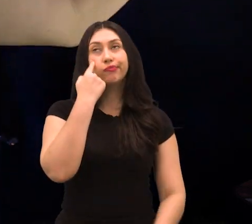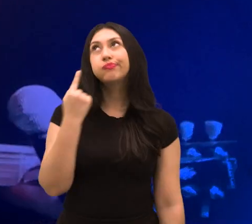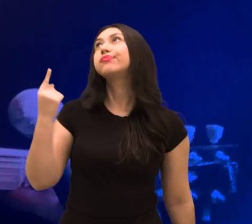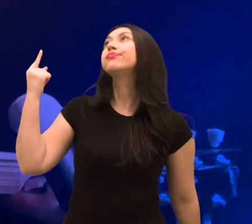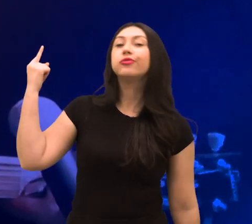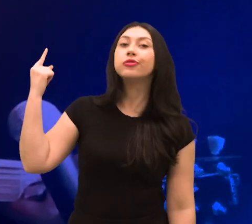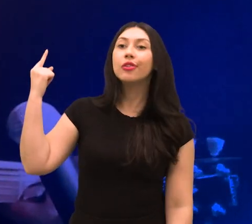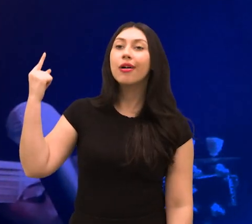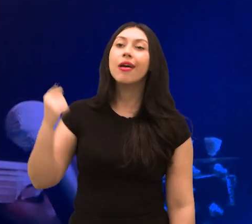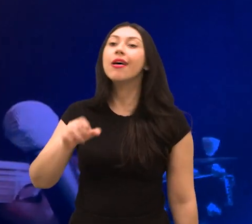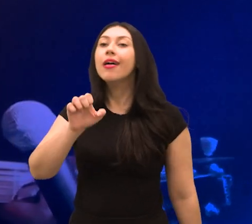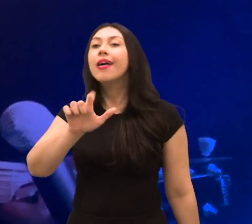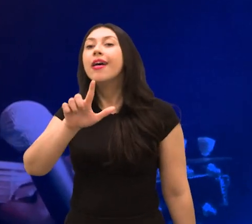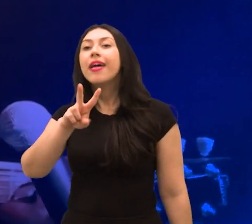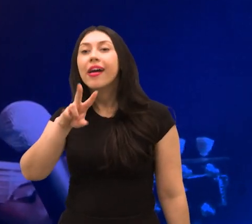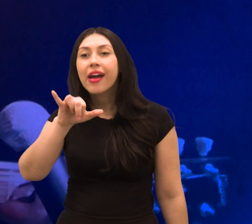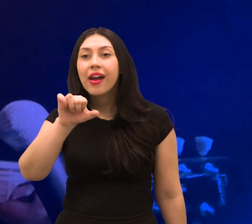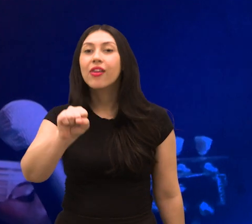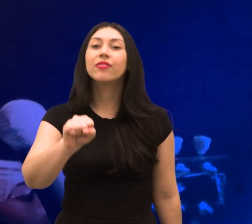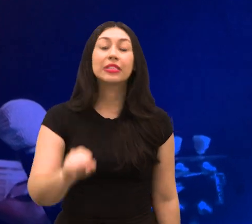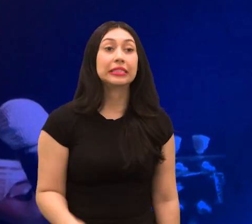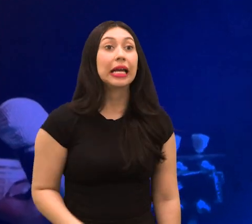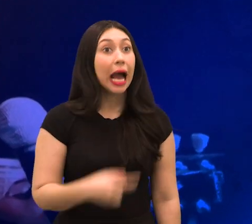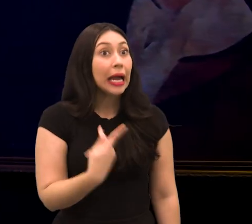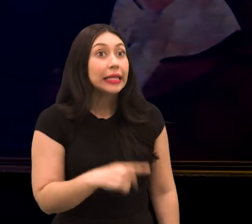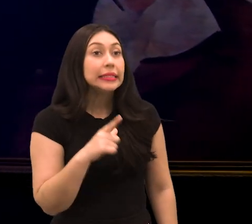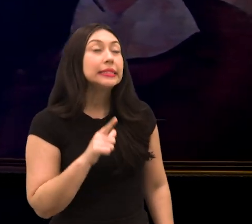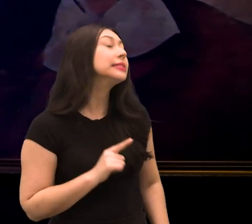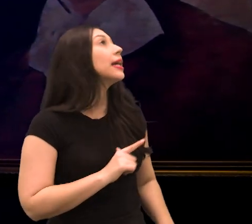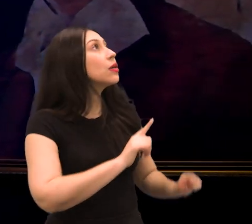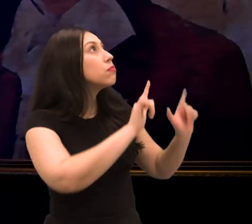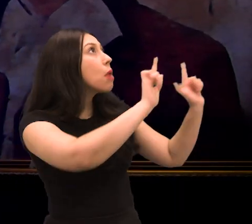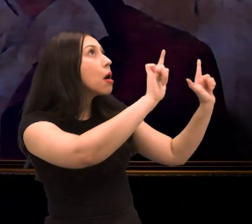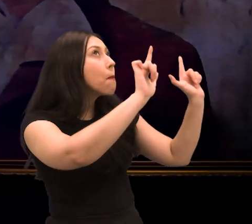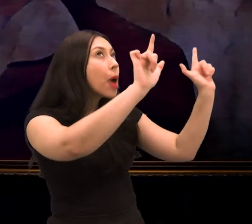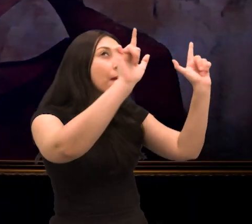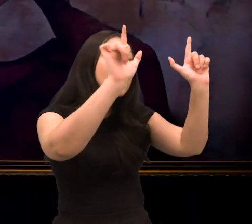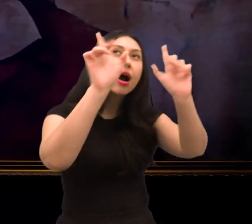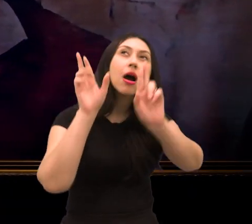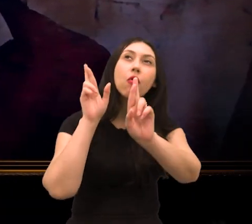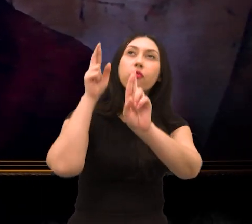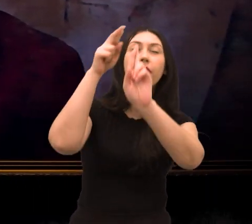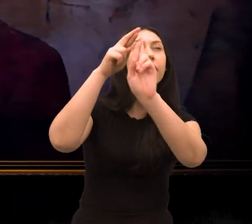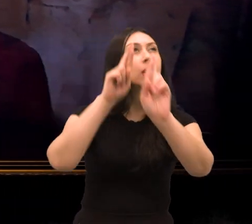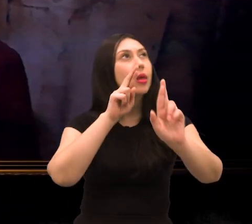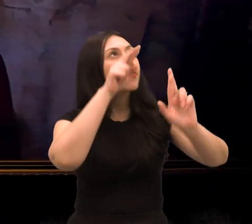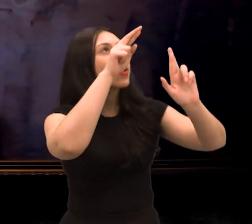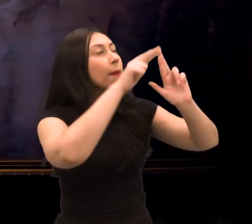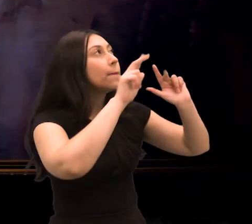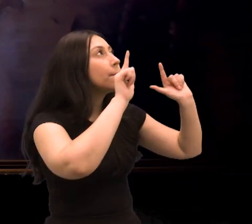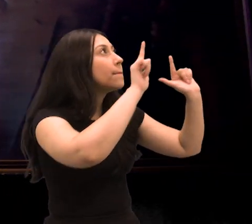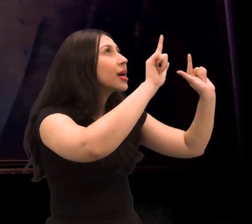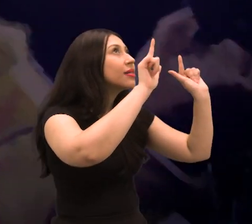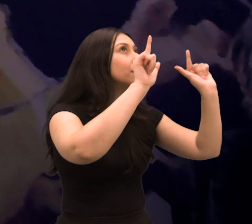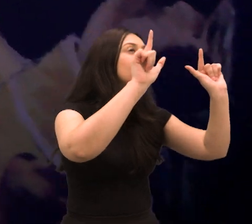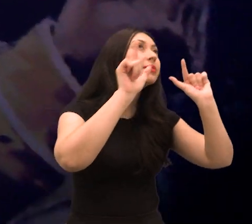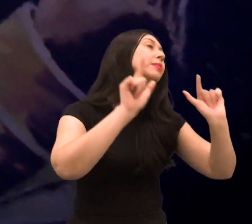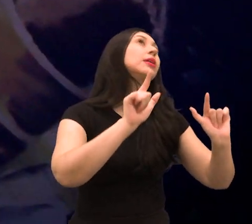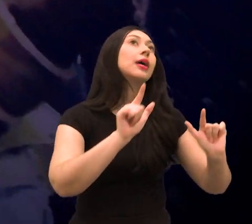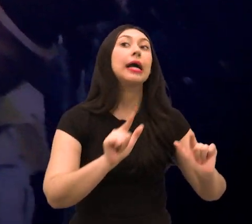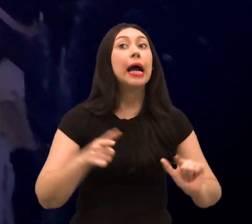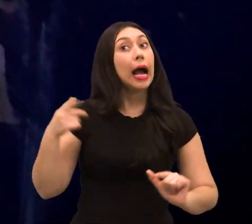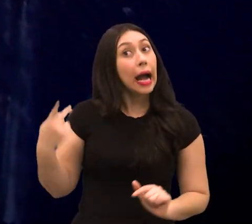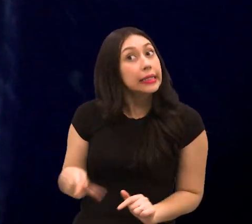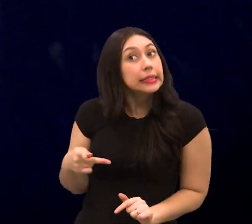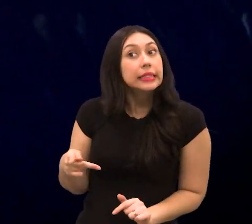esse cara aqui. Aí, tá aqui. Né? Aí foi... Aqui o estúdio tá todo cheio de suas referências, né? Das suas influências musicais.